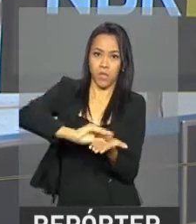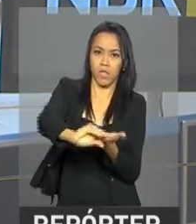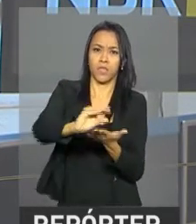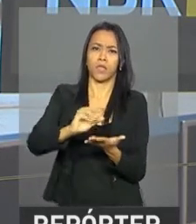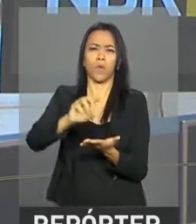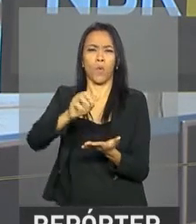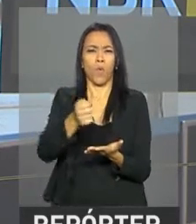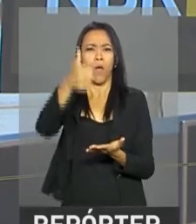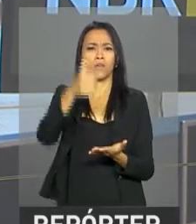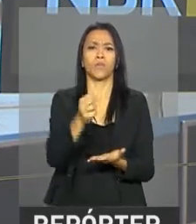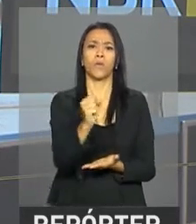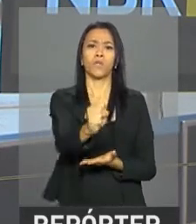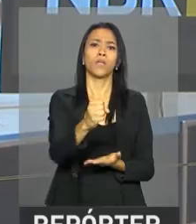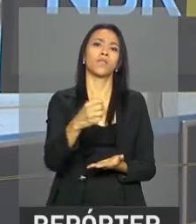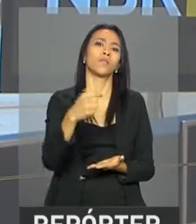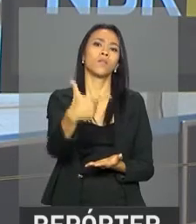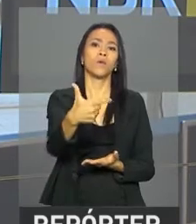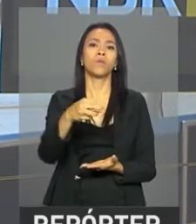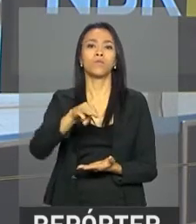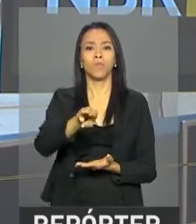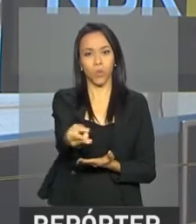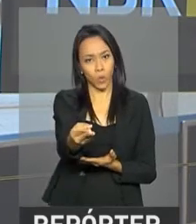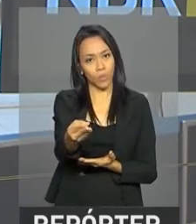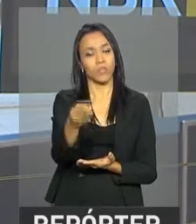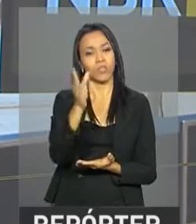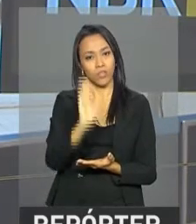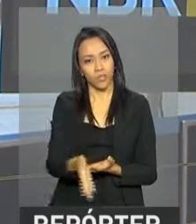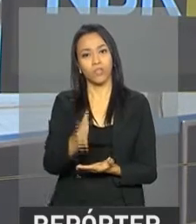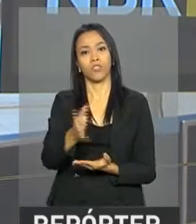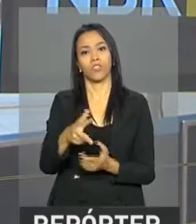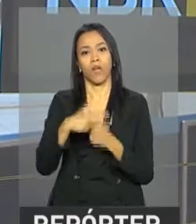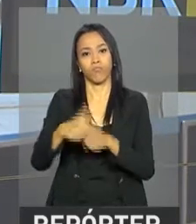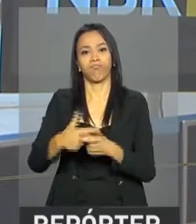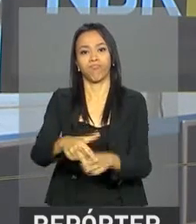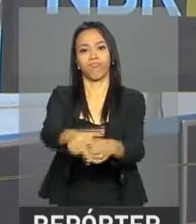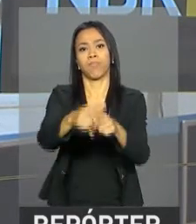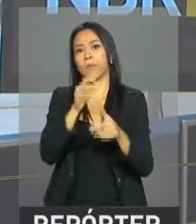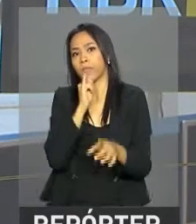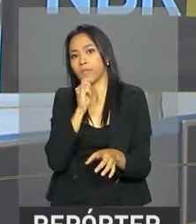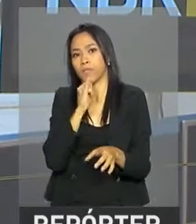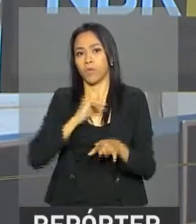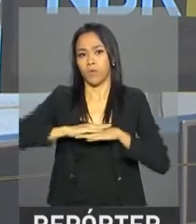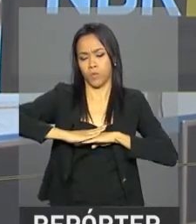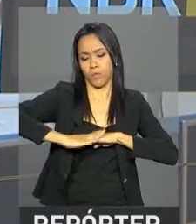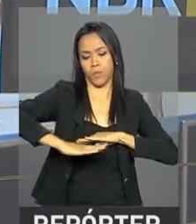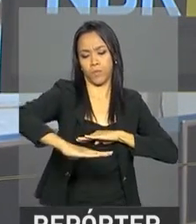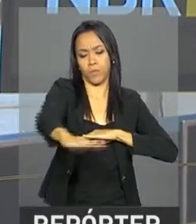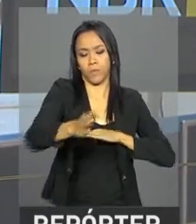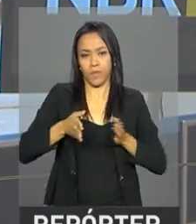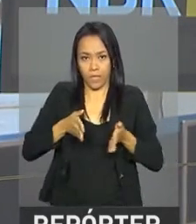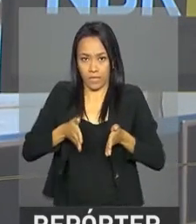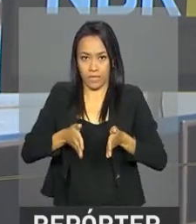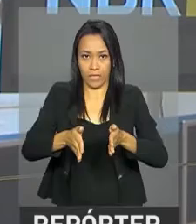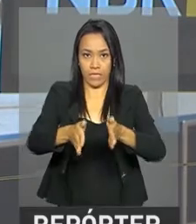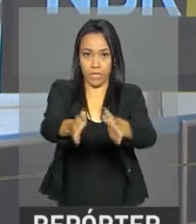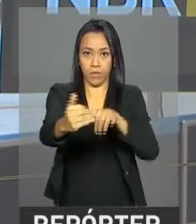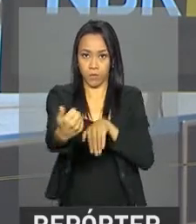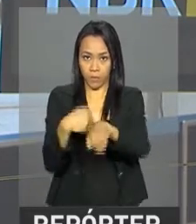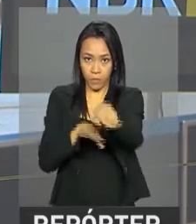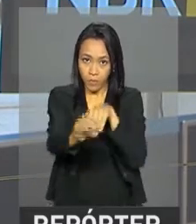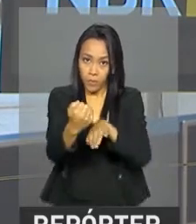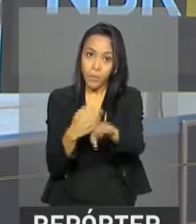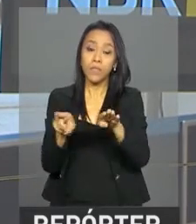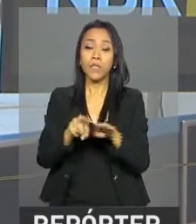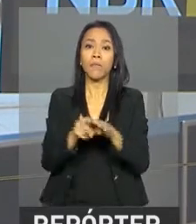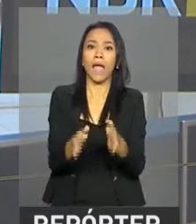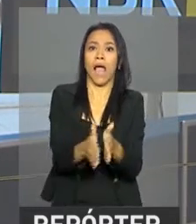quase 82 milhões já executados. São obras, por exemplo, de recapeamento da pista e o alargamento